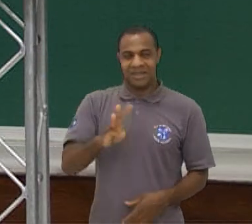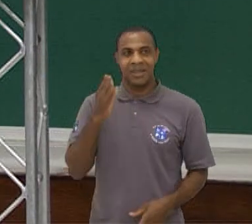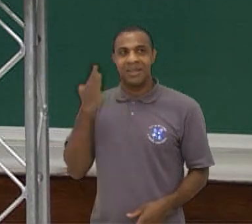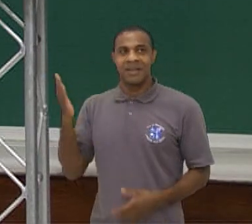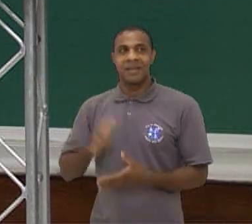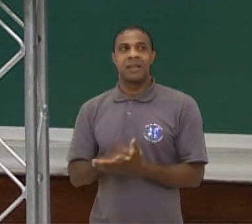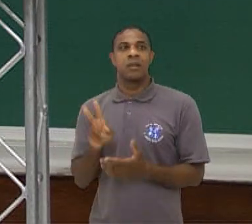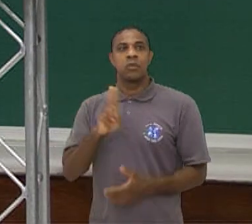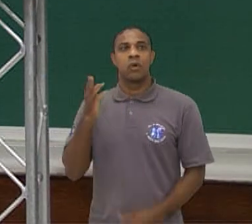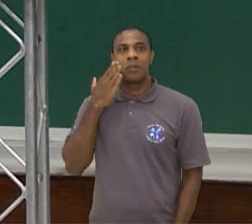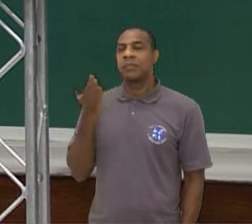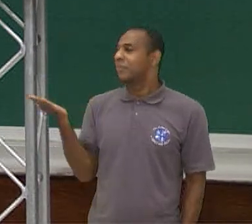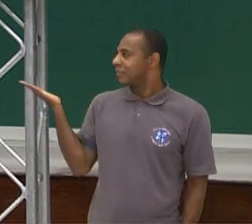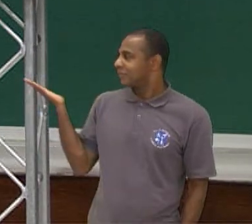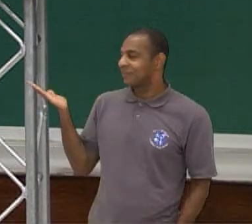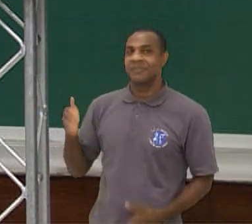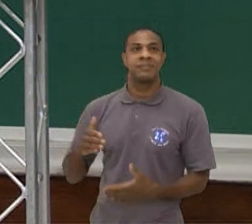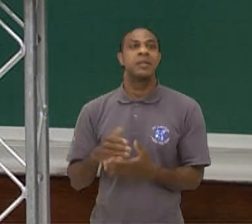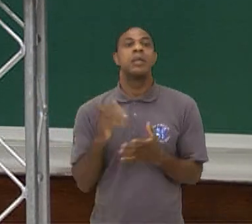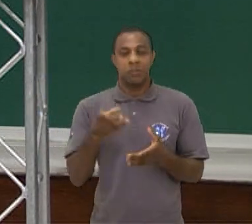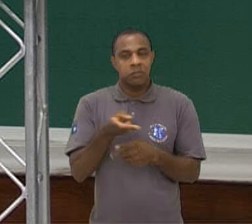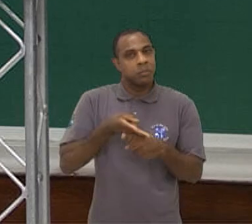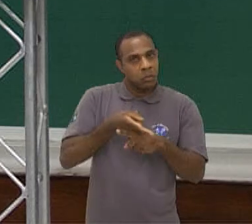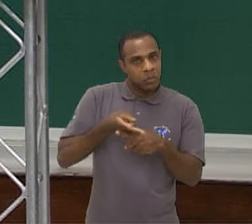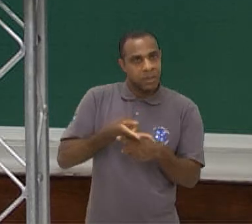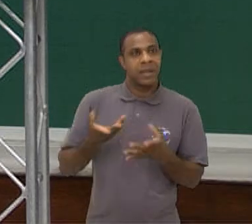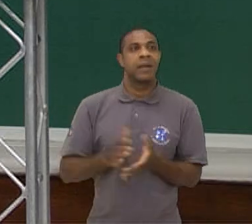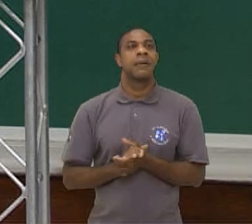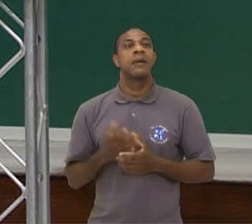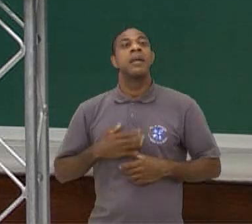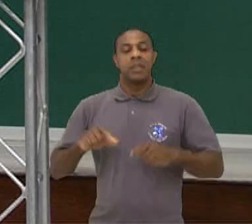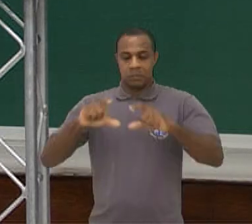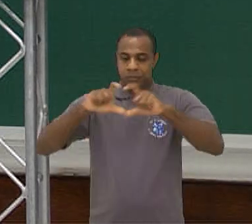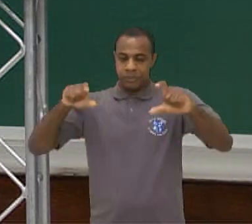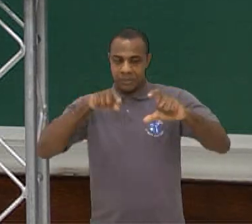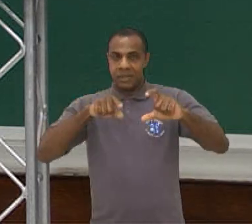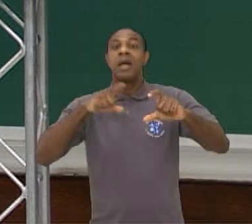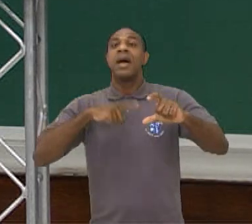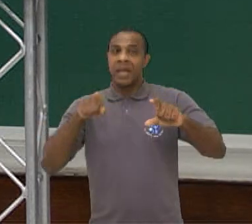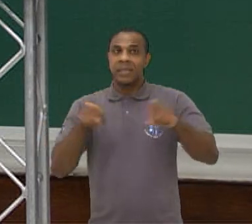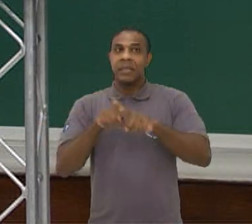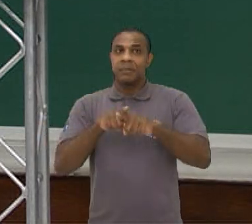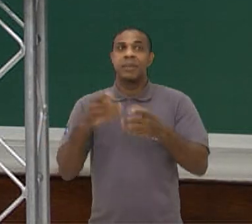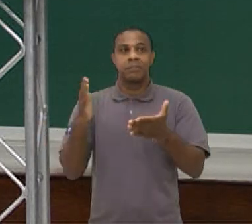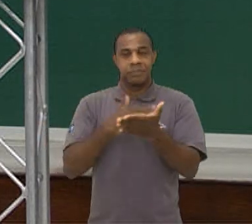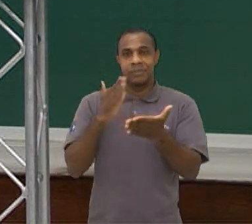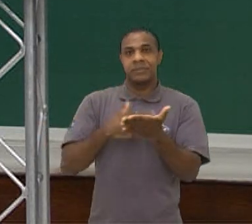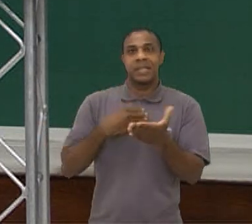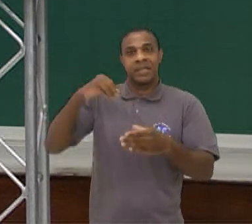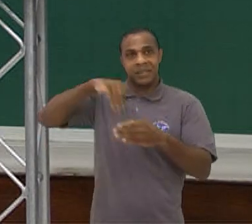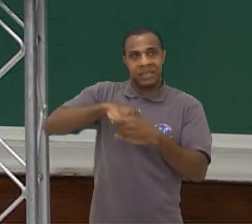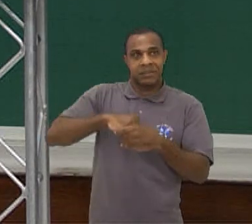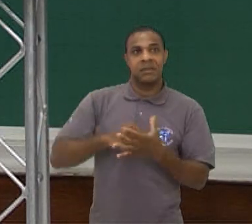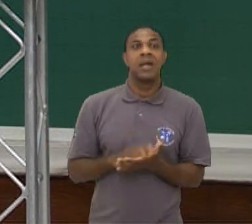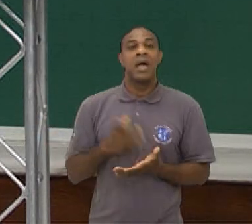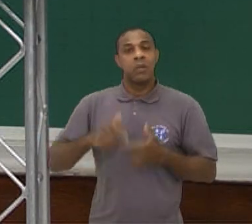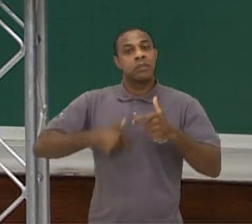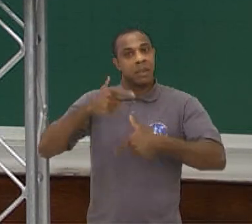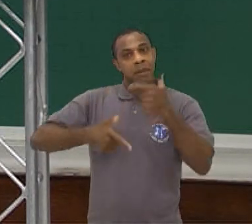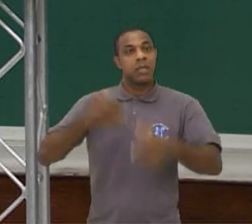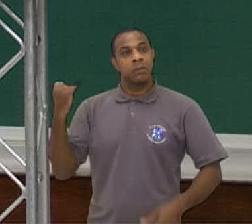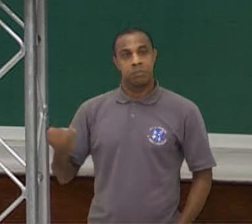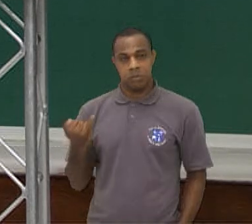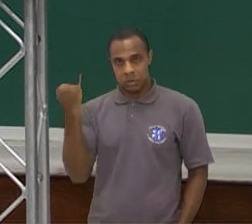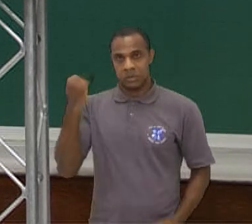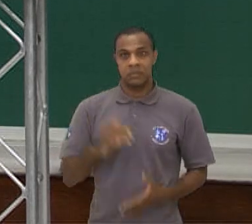chama O Manifesto Comunista. Então, esse trecho que a gente leu é parte do Manifesto Comunista, uma obra muito importante que cai